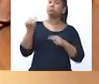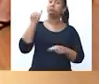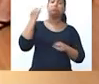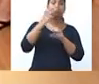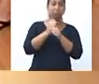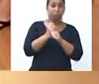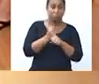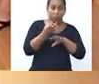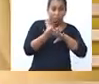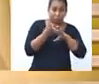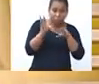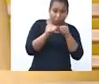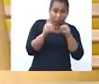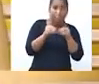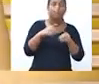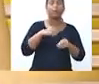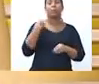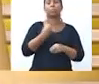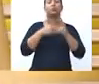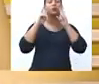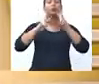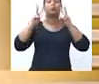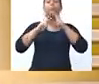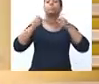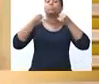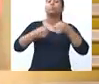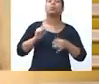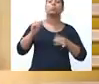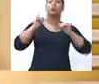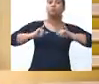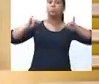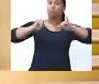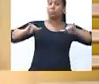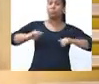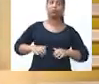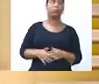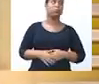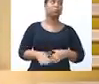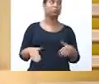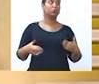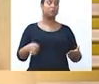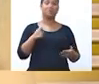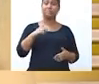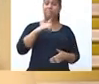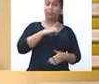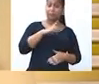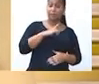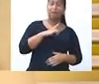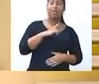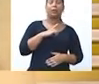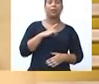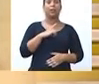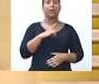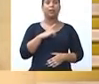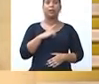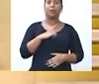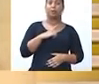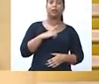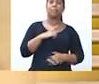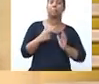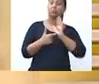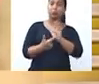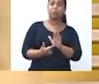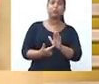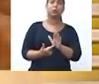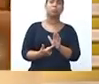né? Porque a gente tem uma visão, que fala sobre as publicações. Então, você tem... eles fizeram um